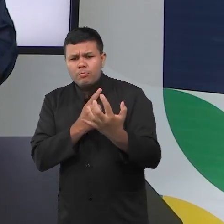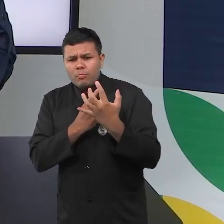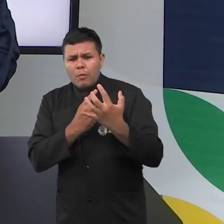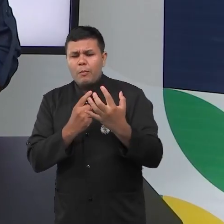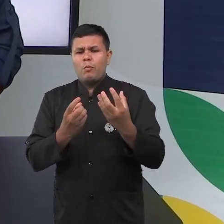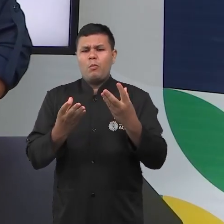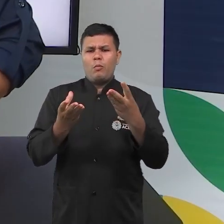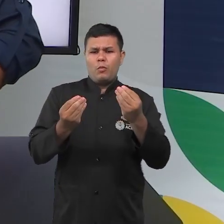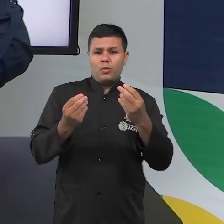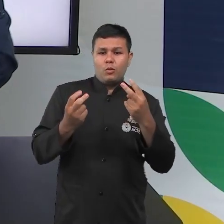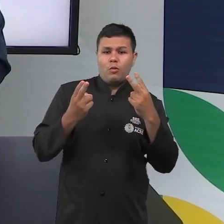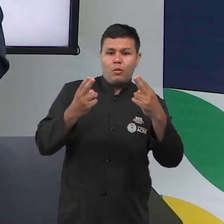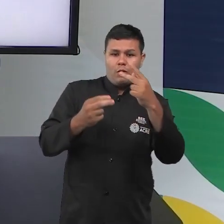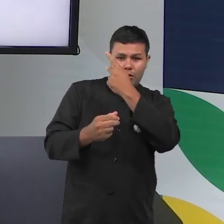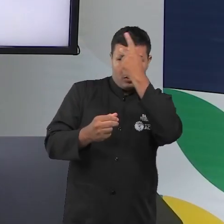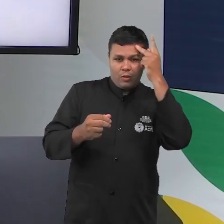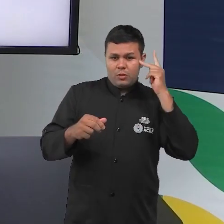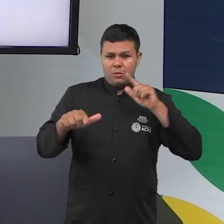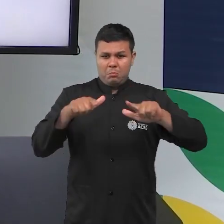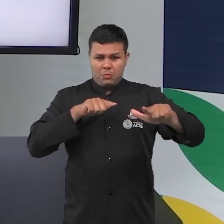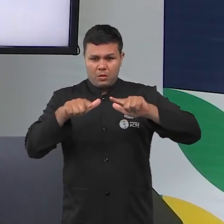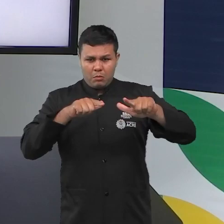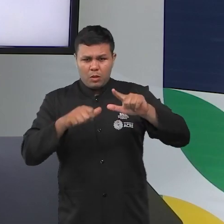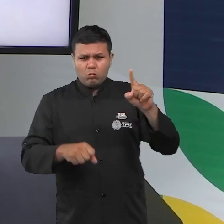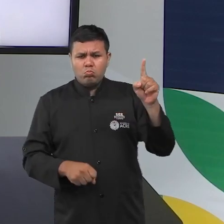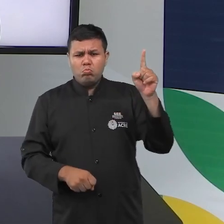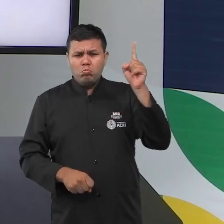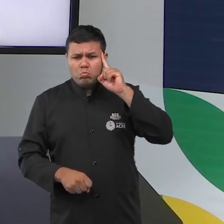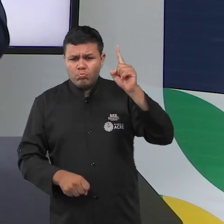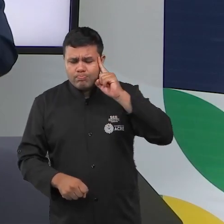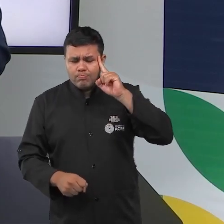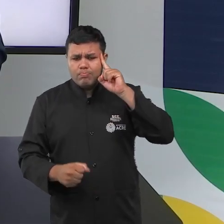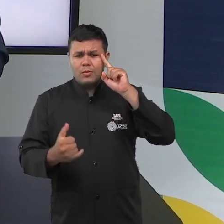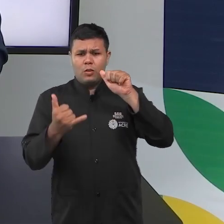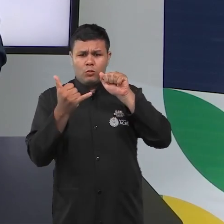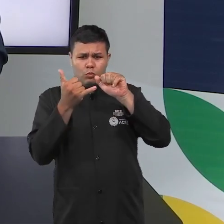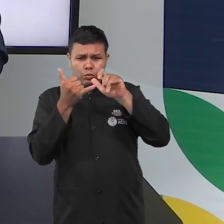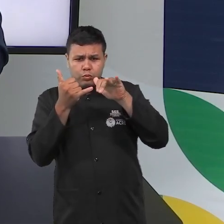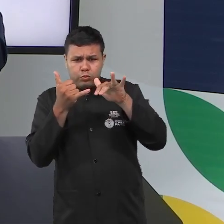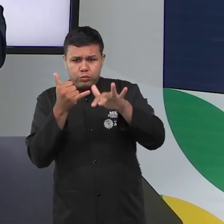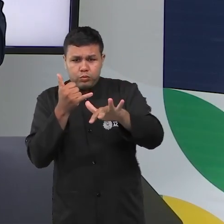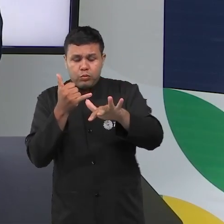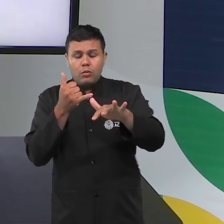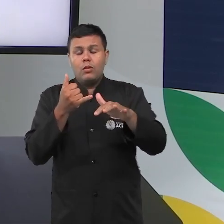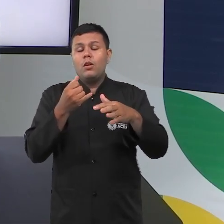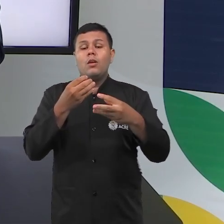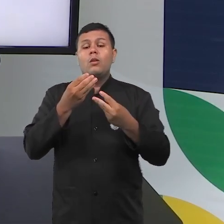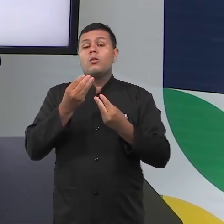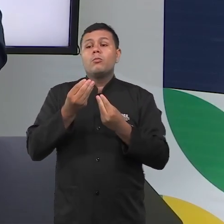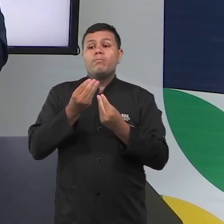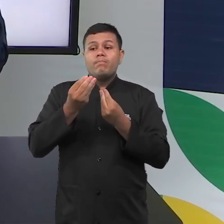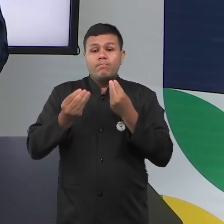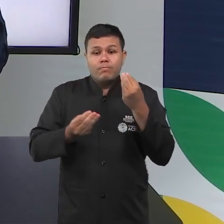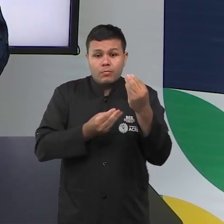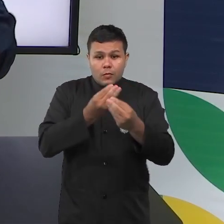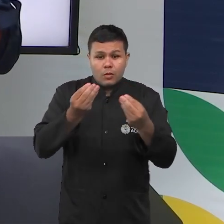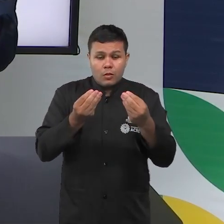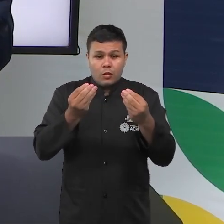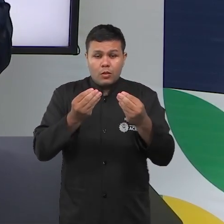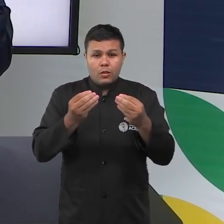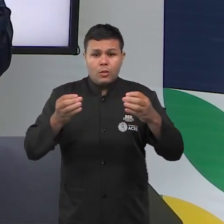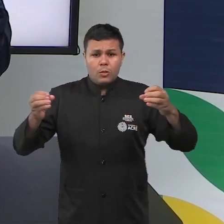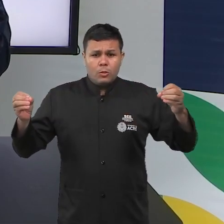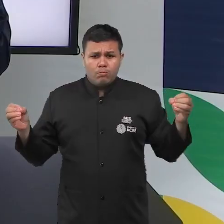exposto todos os dias à radiação. Beleza? E a radiação, como que funciona? A fusão nuclear